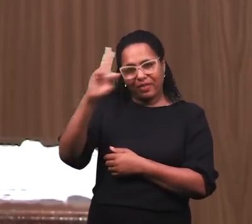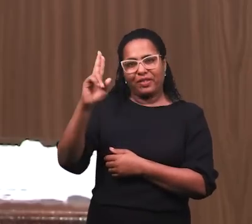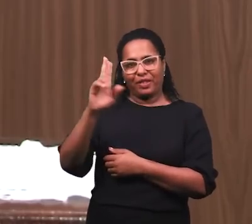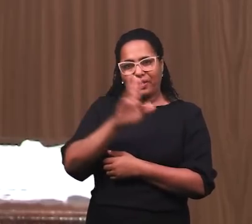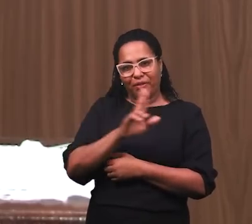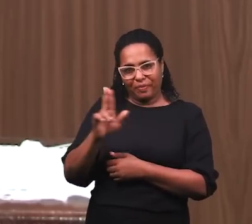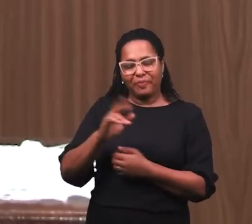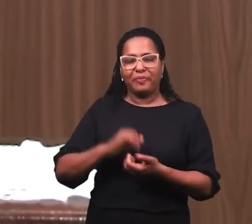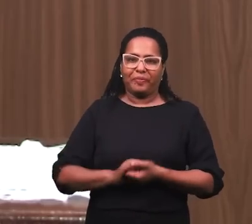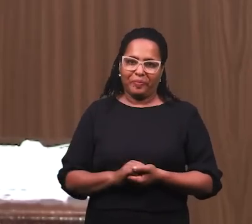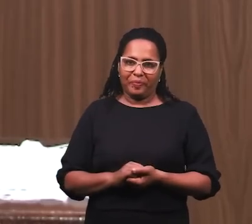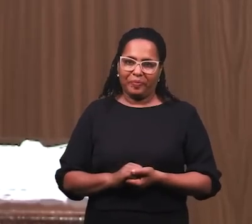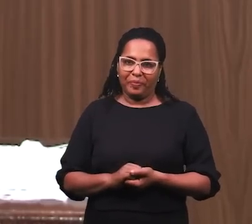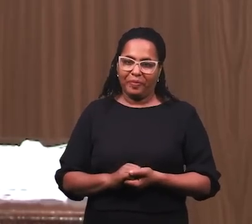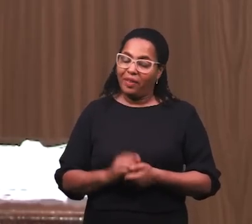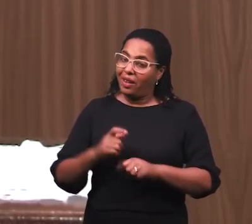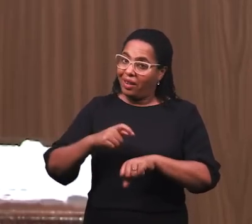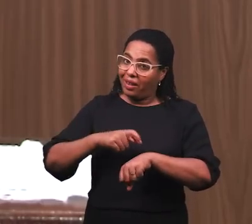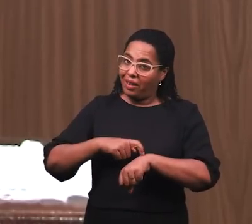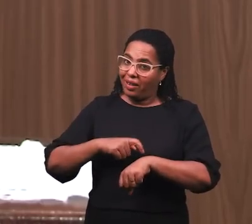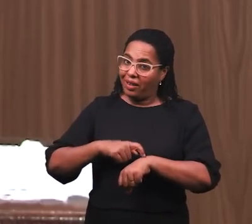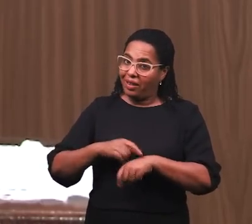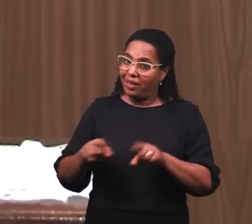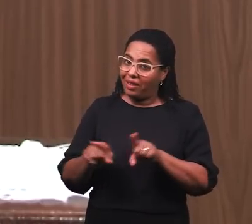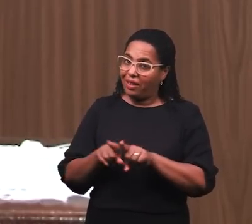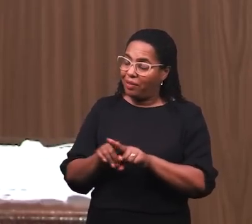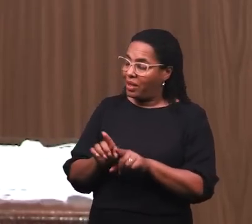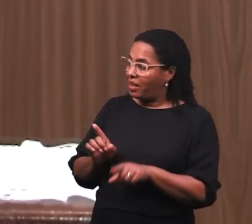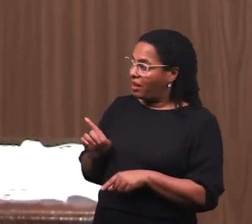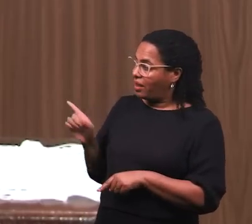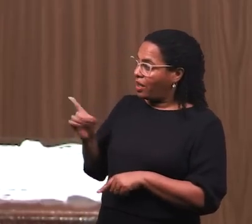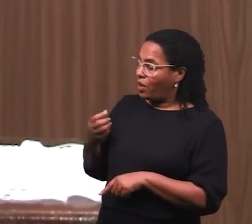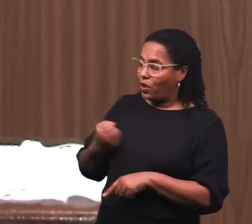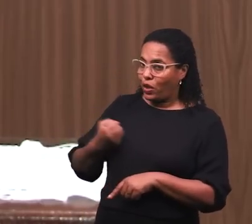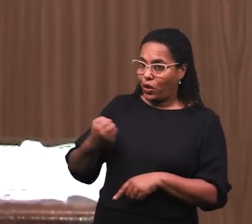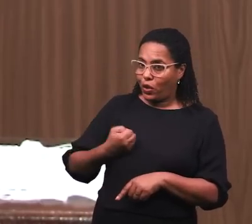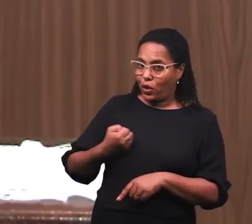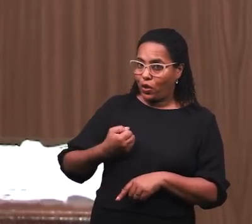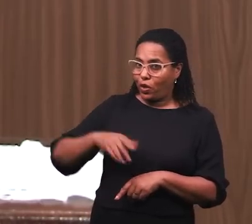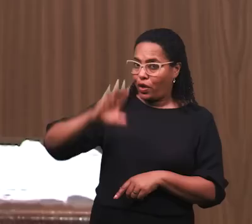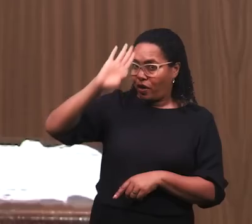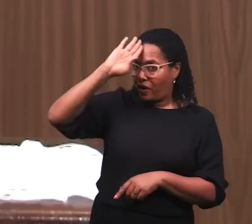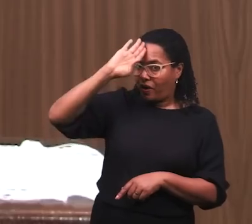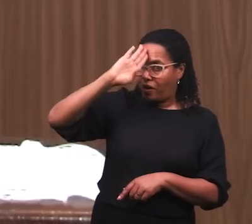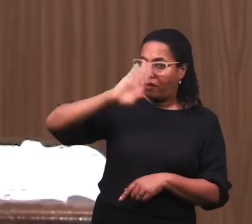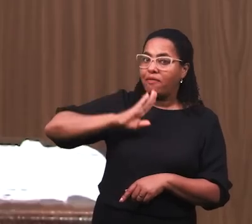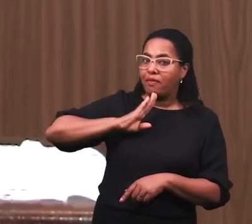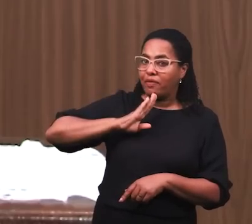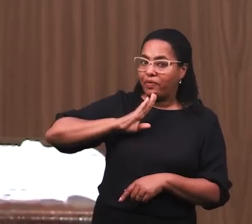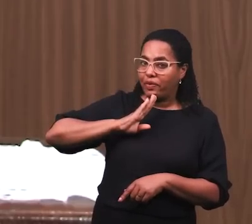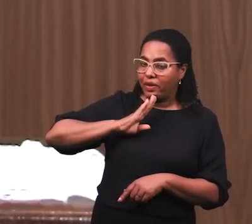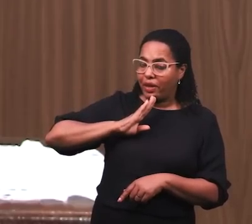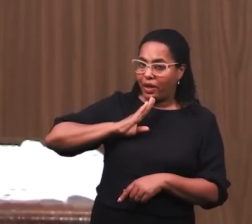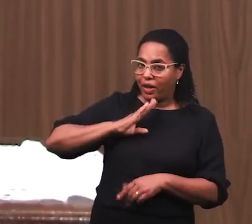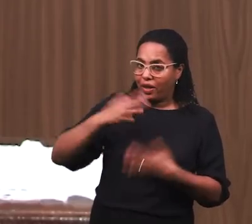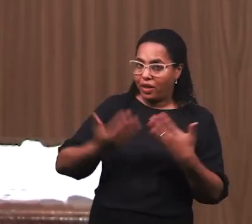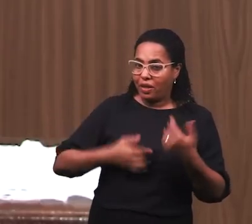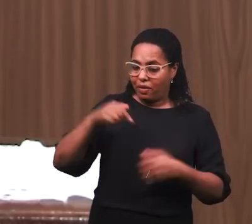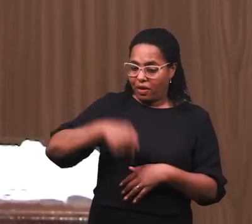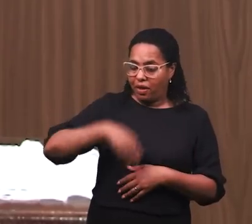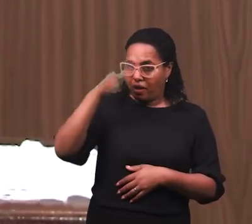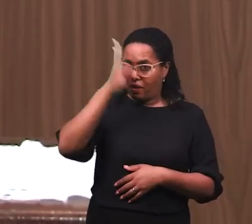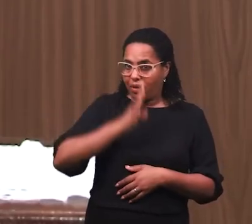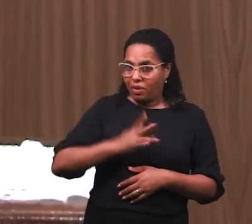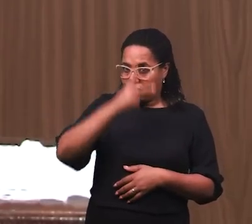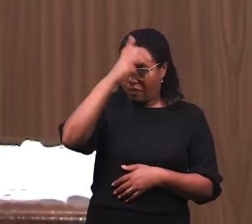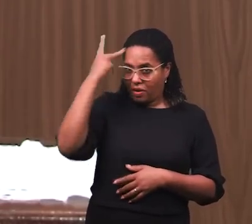você o nome do Senhor. E neste momento, um número de telefone 0800 para os irmãos que estão aqui no Brasil,